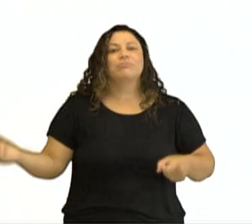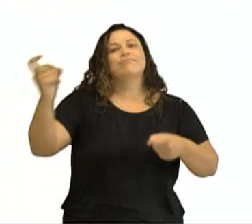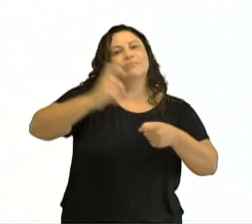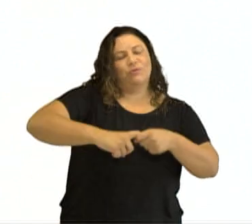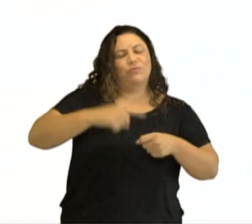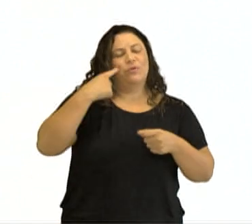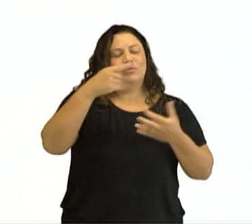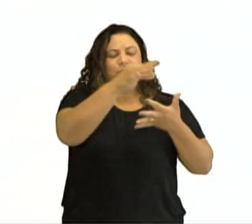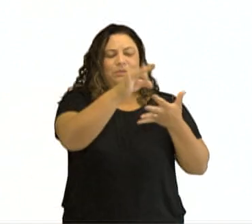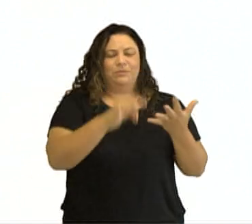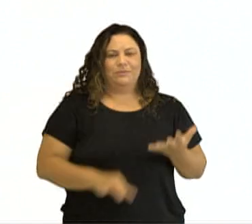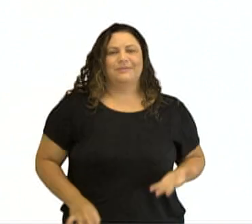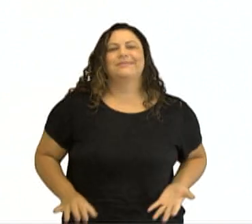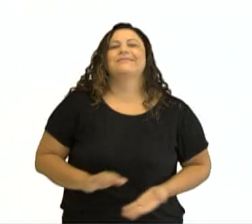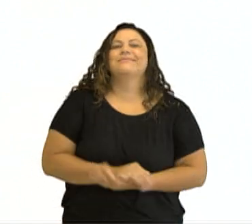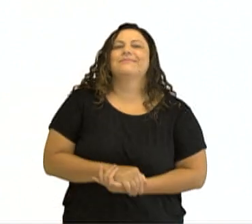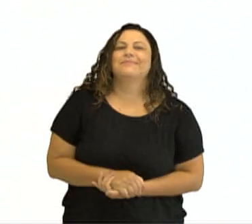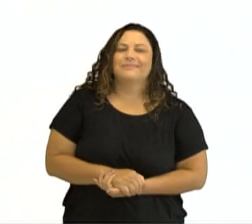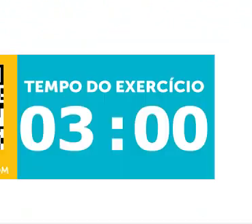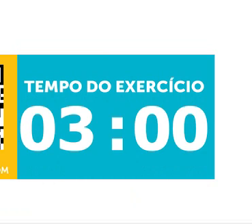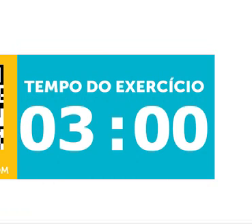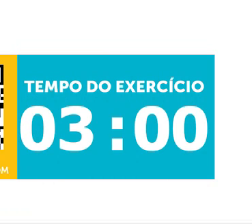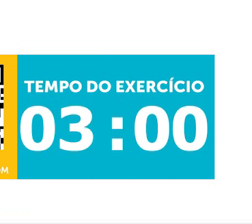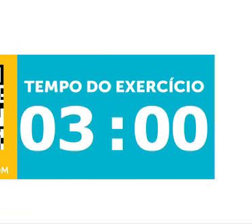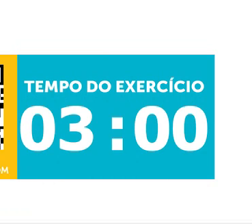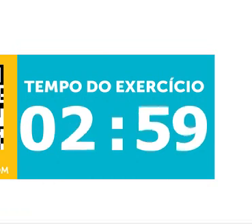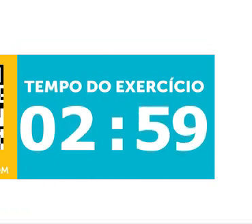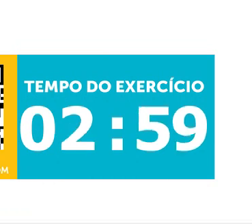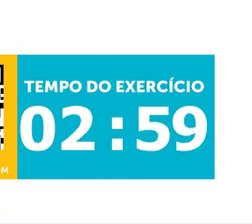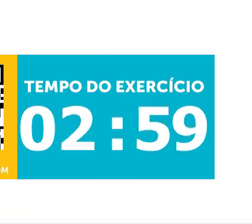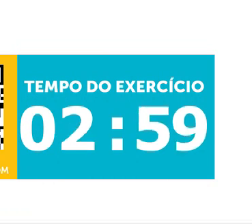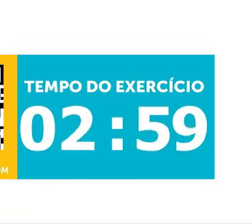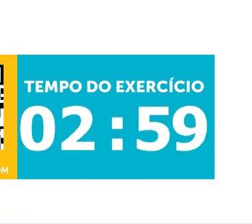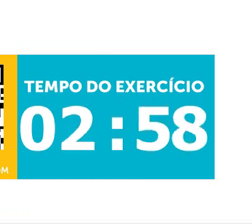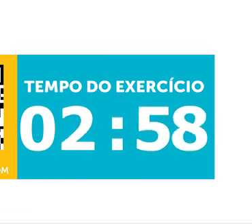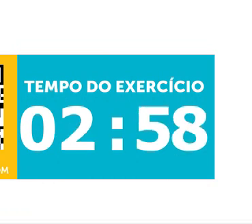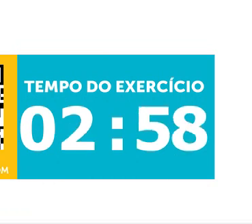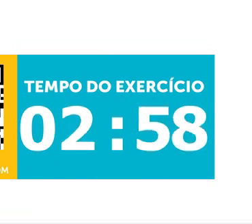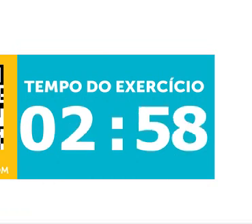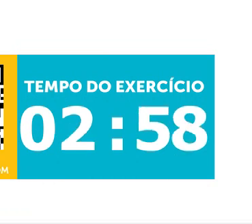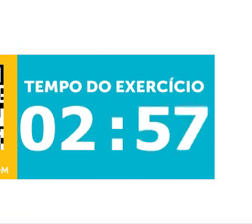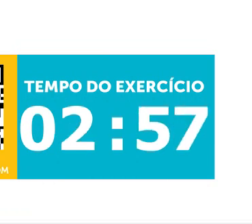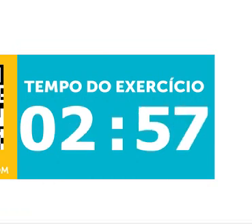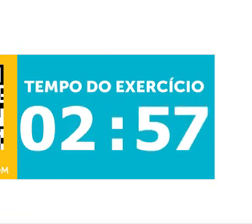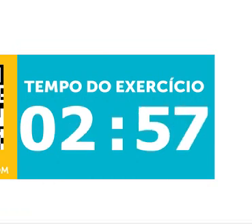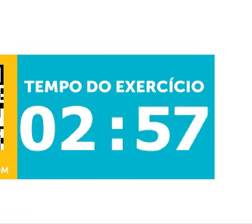fazer a correção da atividade.